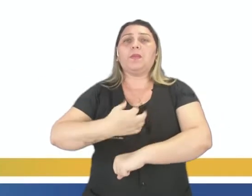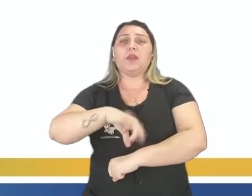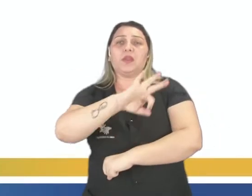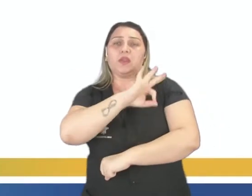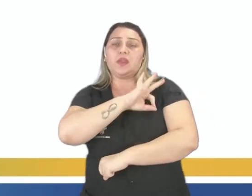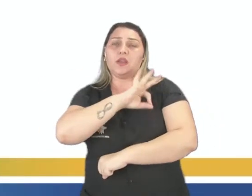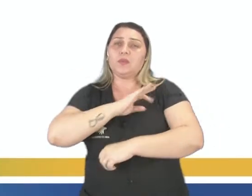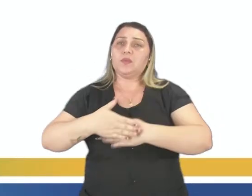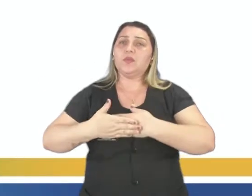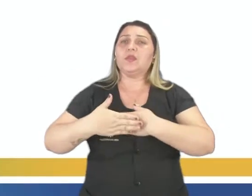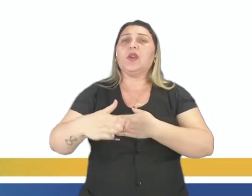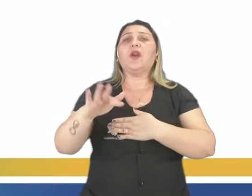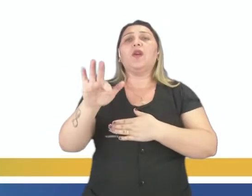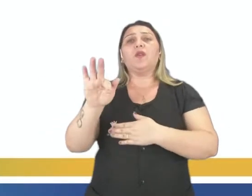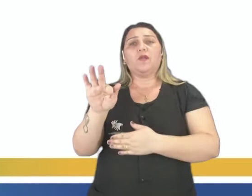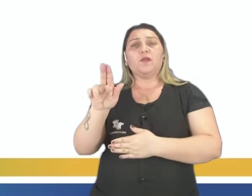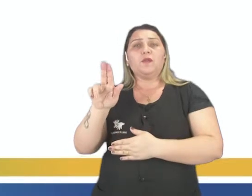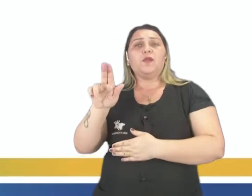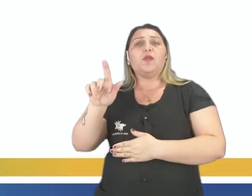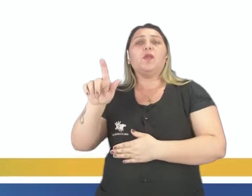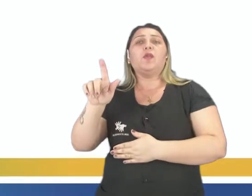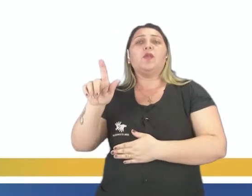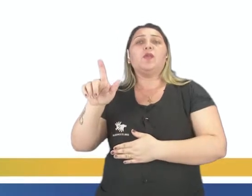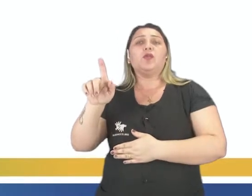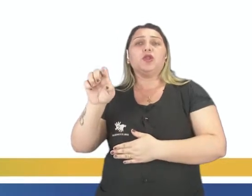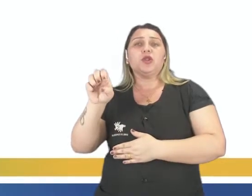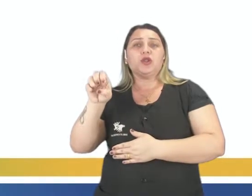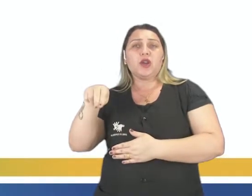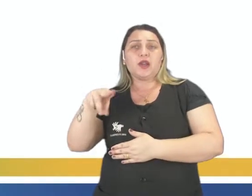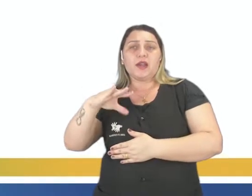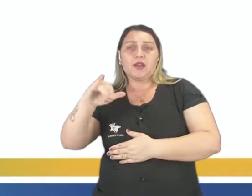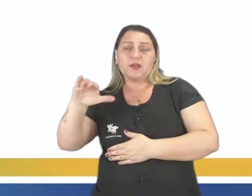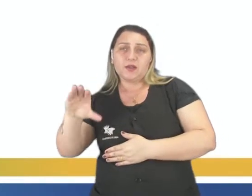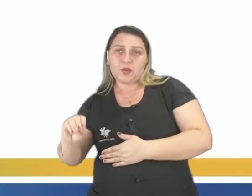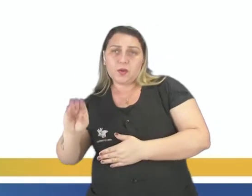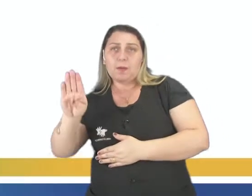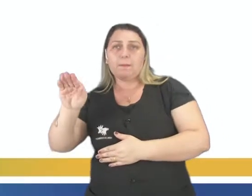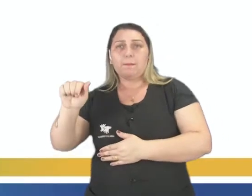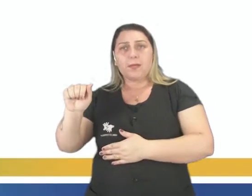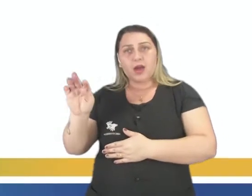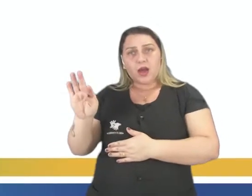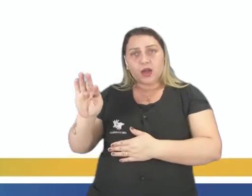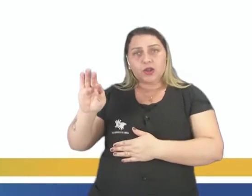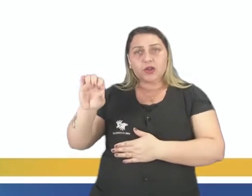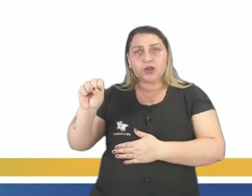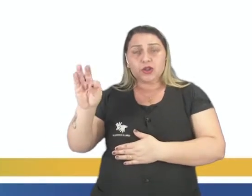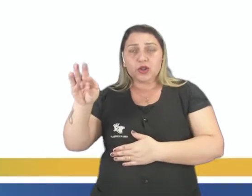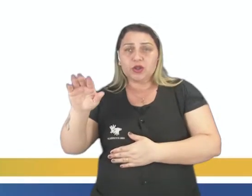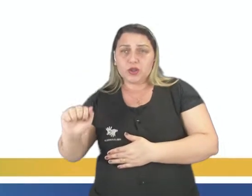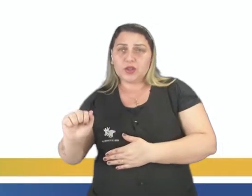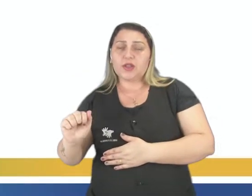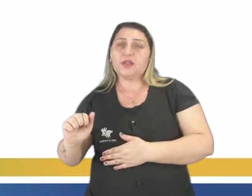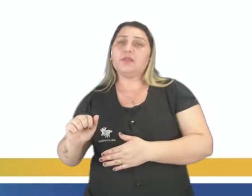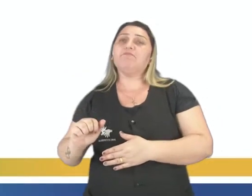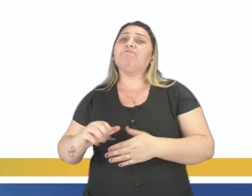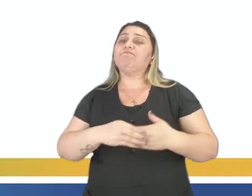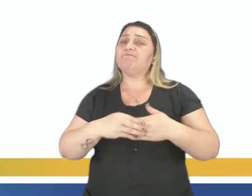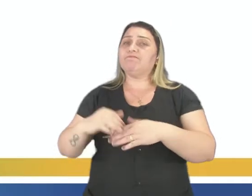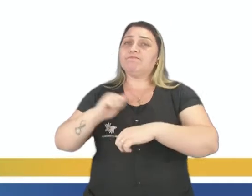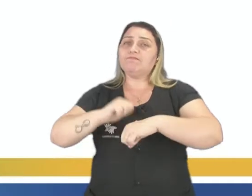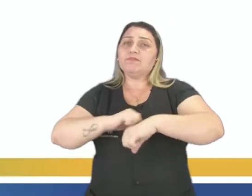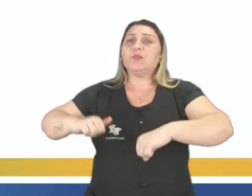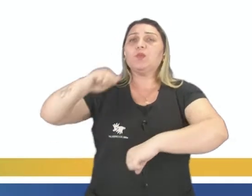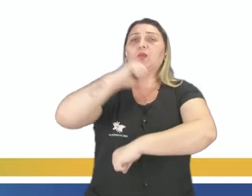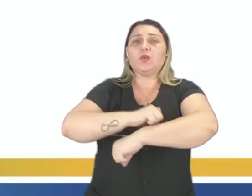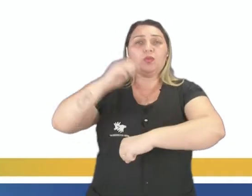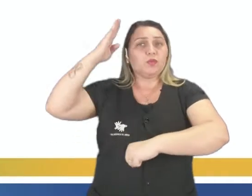partir de Fulgêncio Batista, né? Ele vai trazer aí um golpe, né? Ele vai agora passar a gerir aí